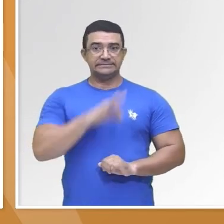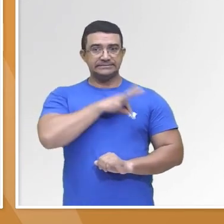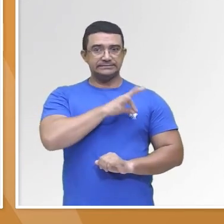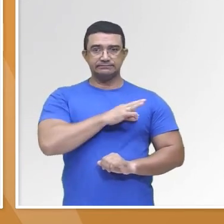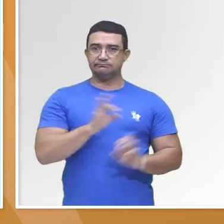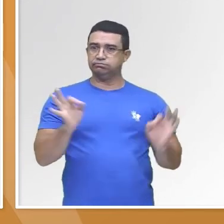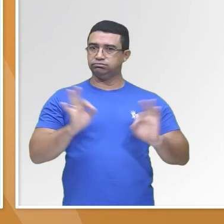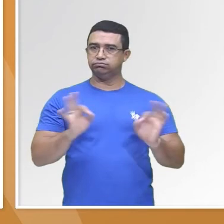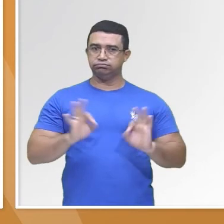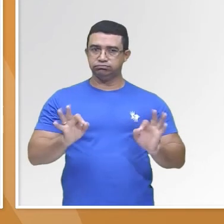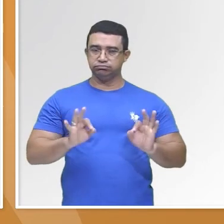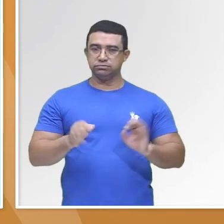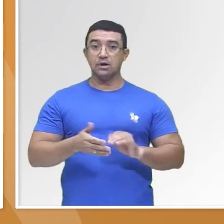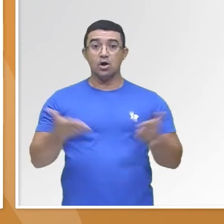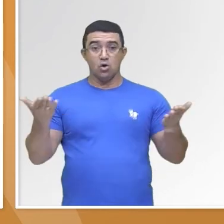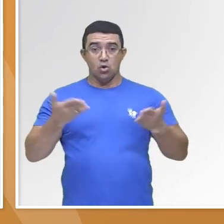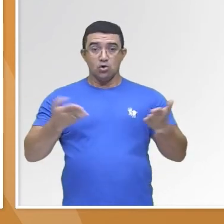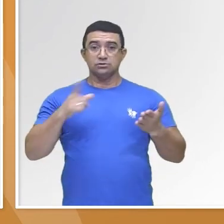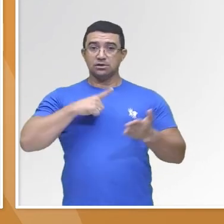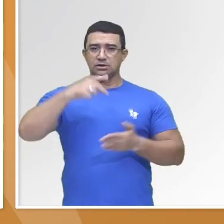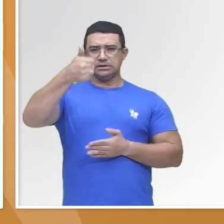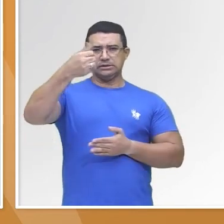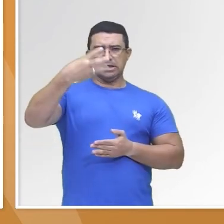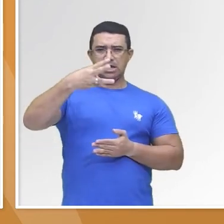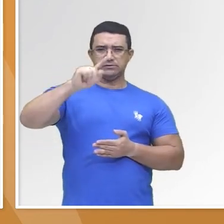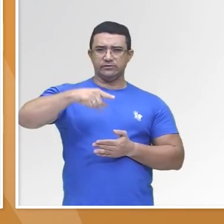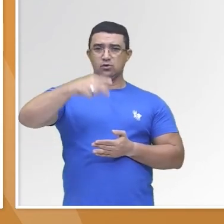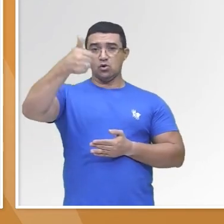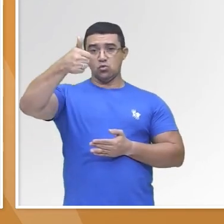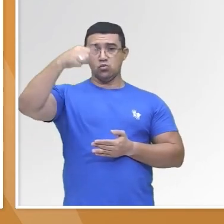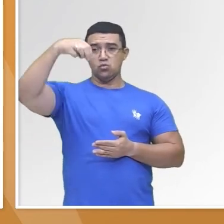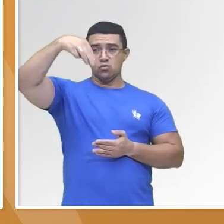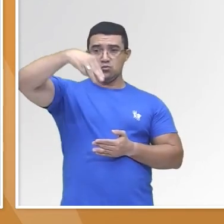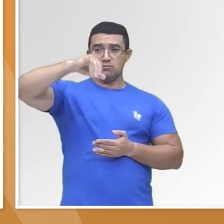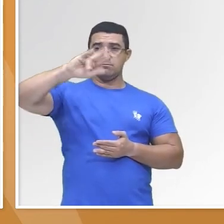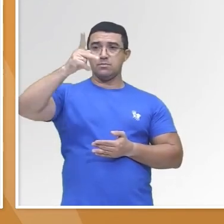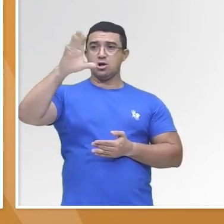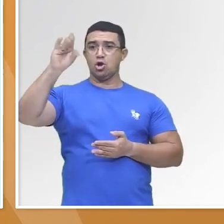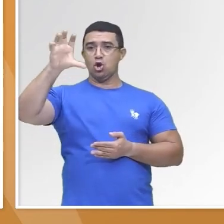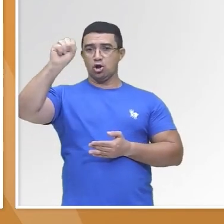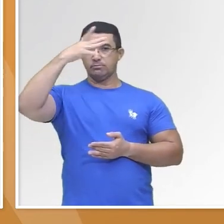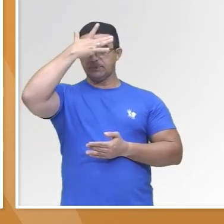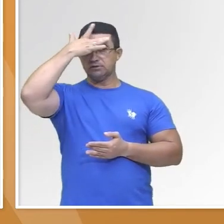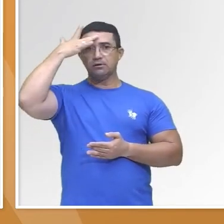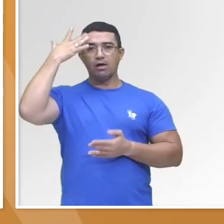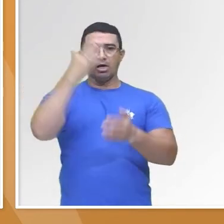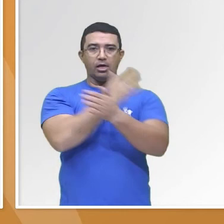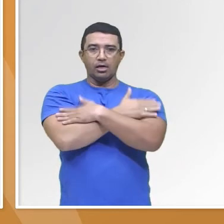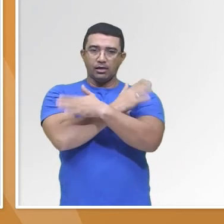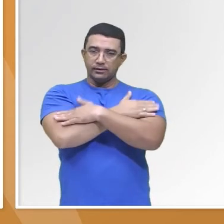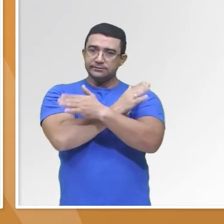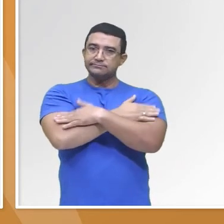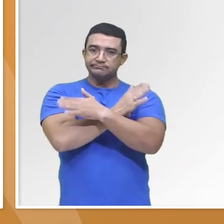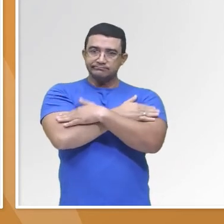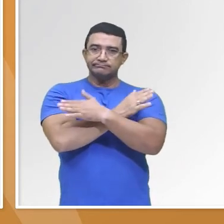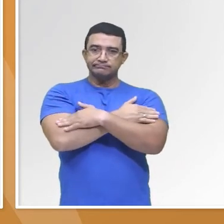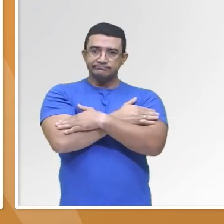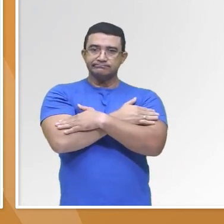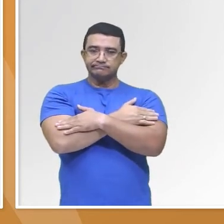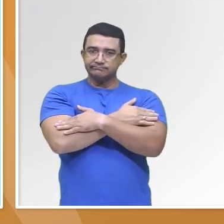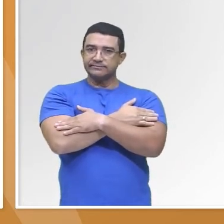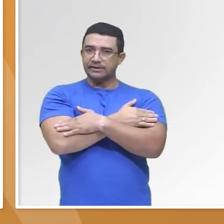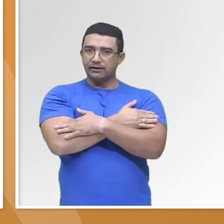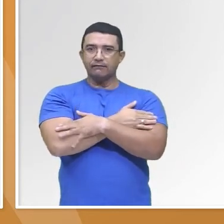tá? Atualmente, nós temos aí, em média, 13,1 milhões de desempregados, tá? Então, é um número